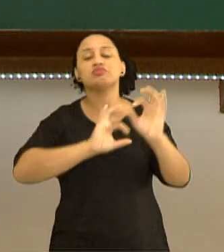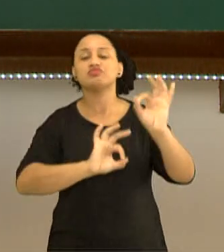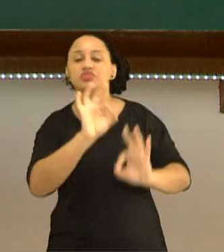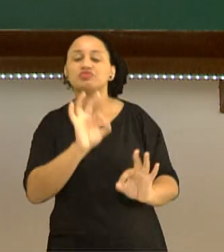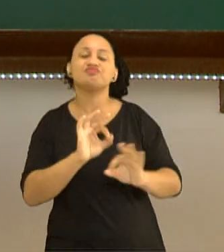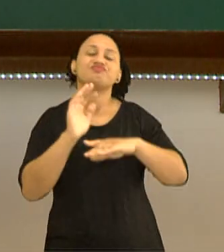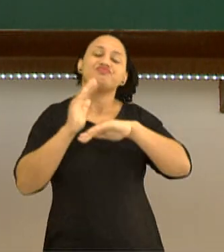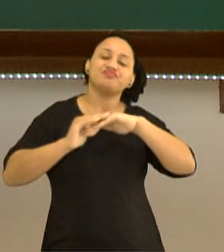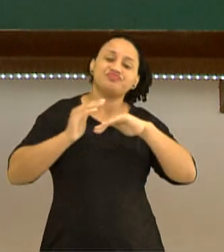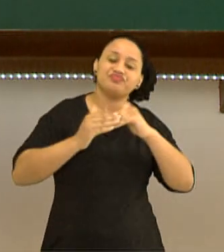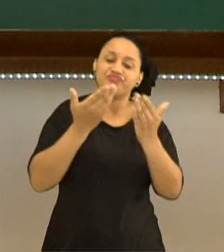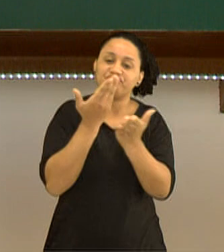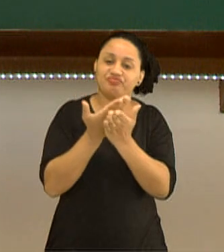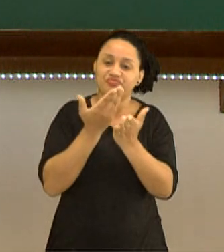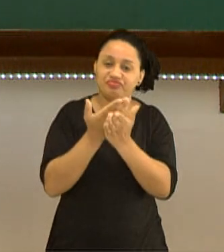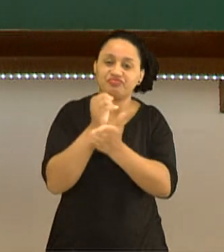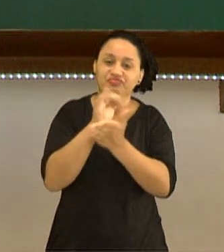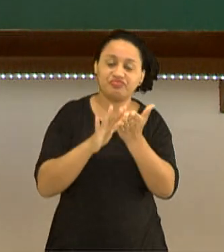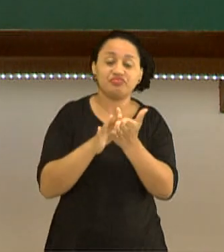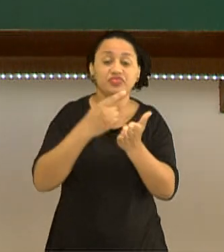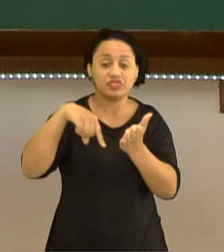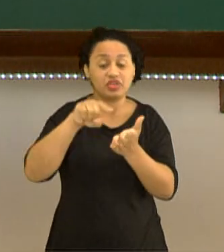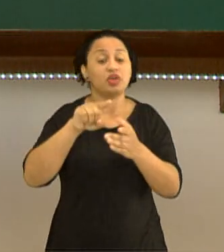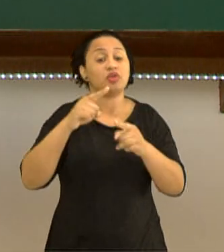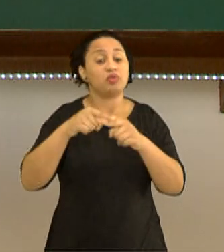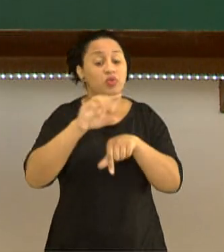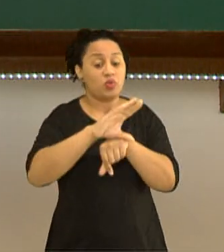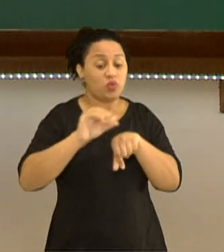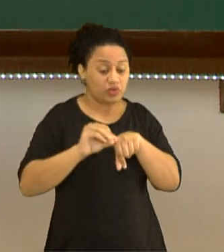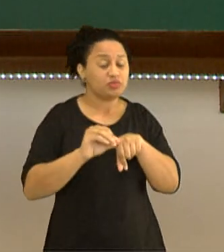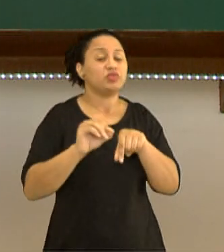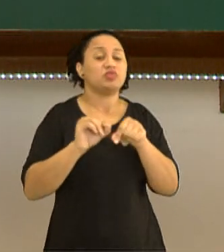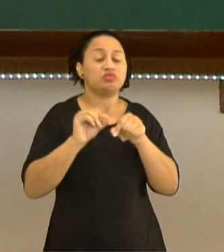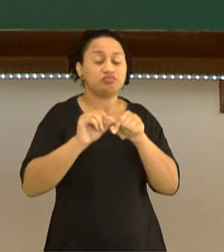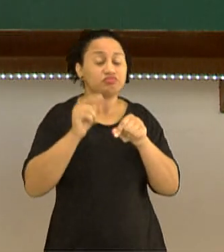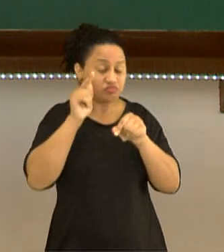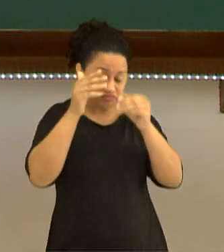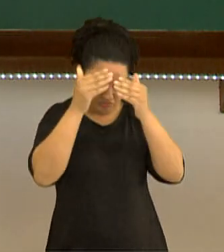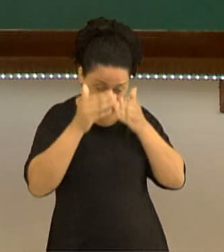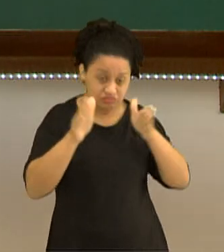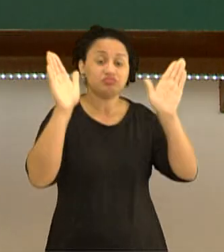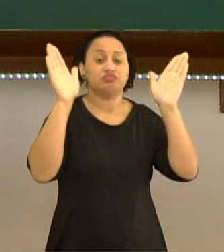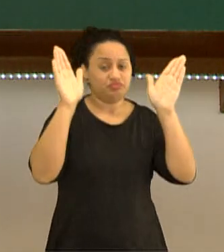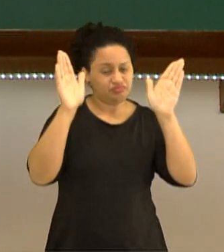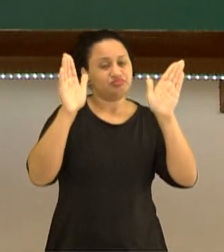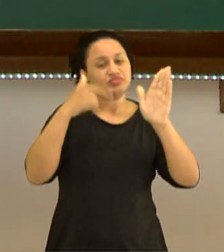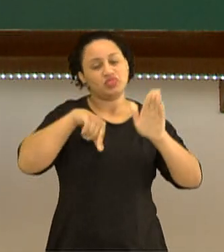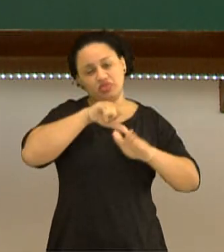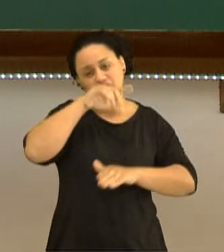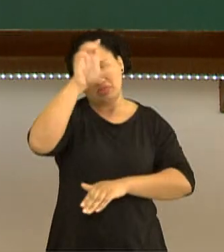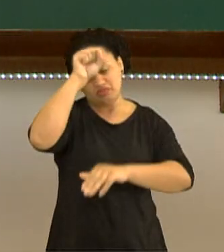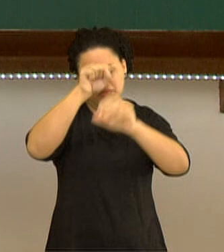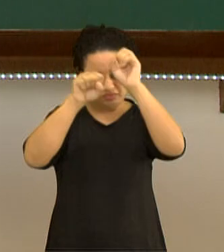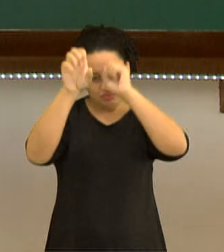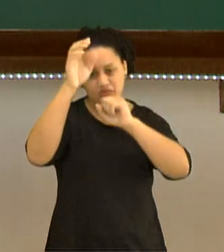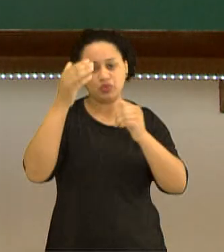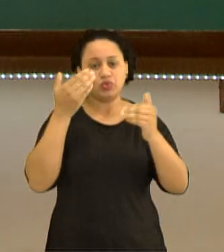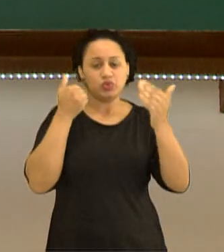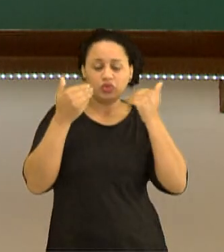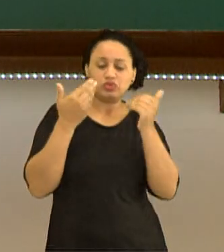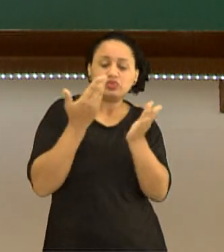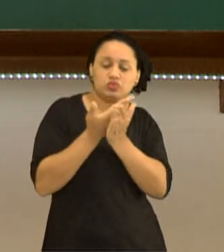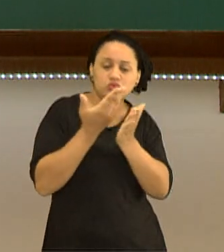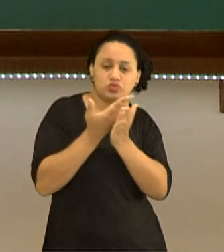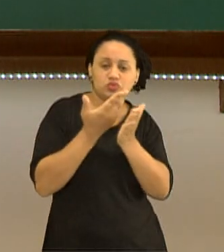carinho para vocês aí, porque o conhecimento nos liberta. Quanto mais a gente aprende, quanto mais a gente estuda,